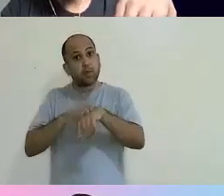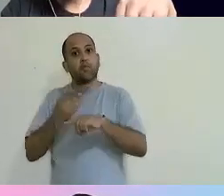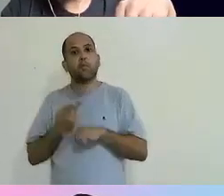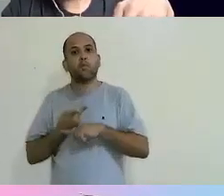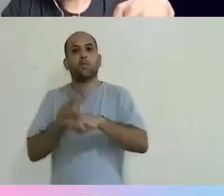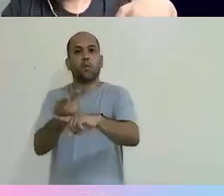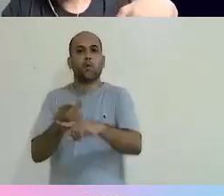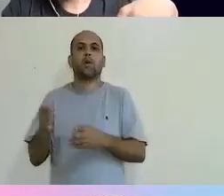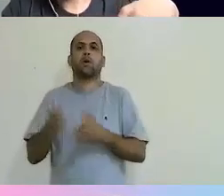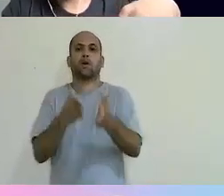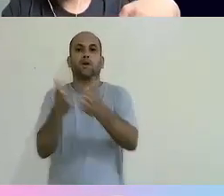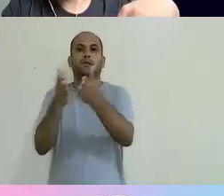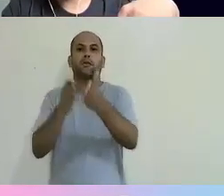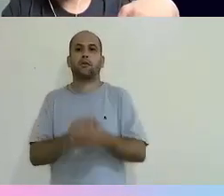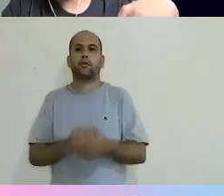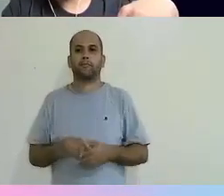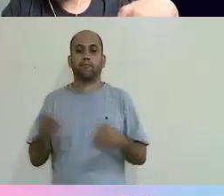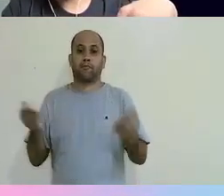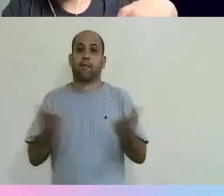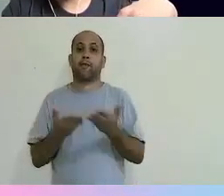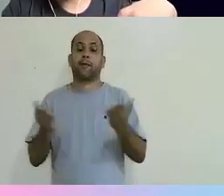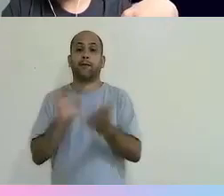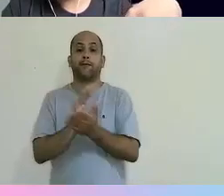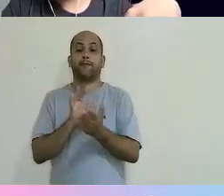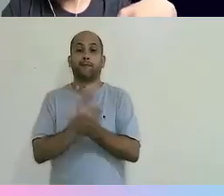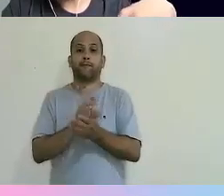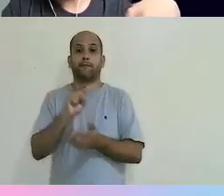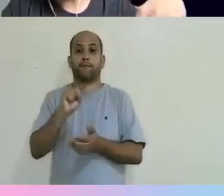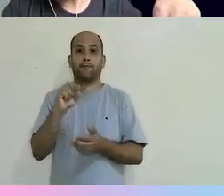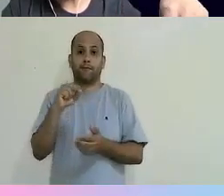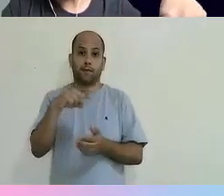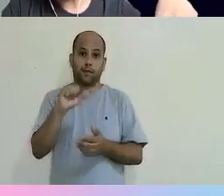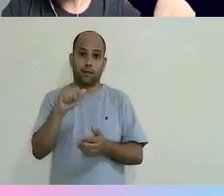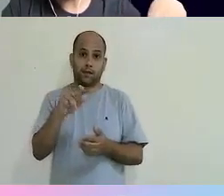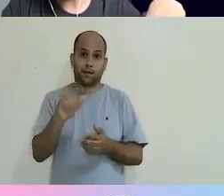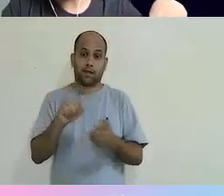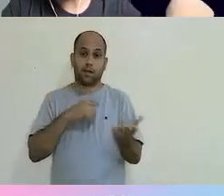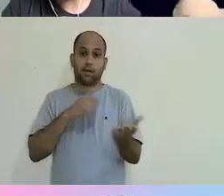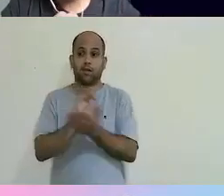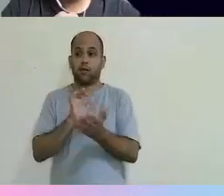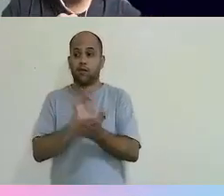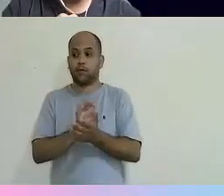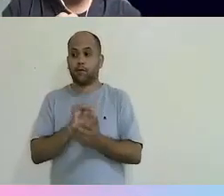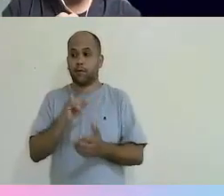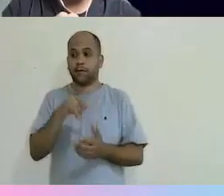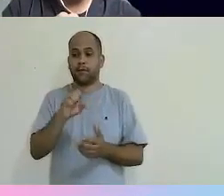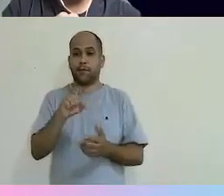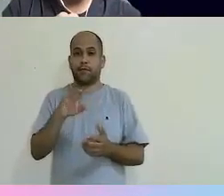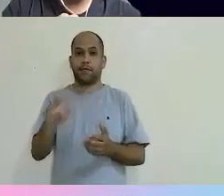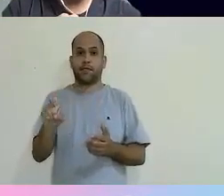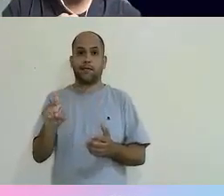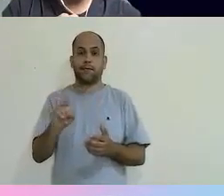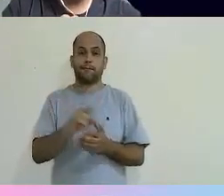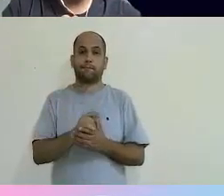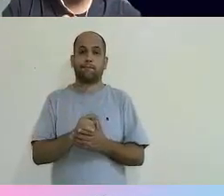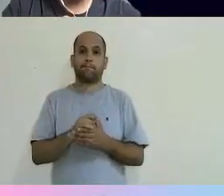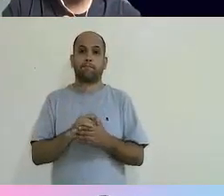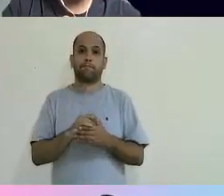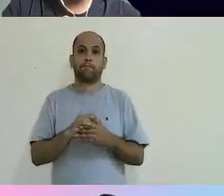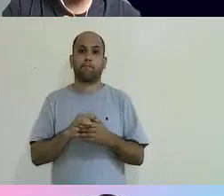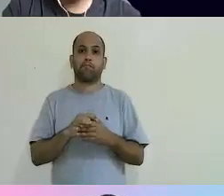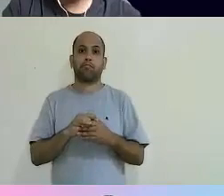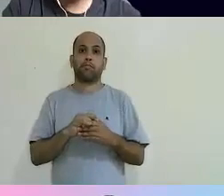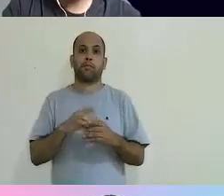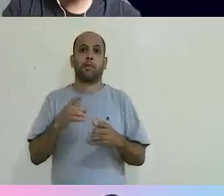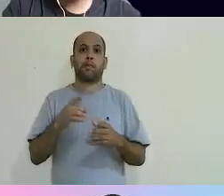Hoje, inclusive, dentro do Jornada, a gente tem um produto chamado Imersão no Jornada, onde passam pelas, não mais 8,